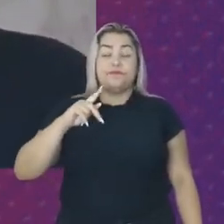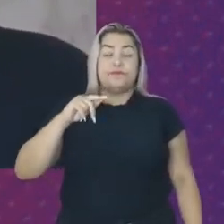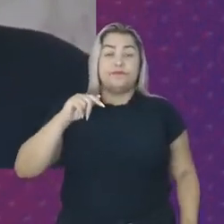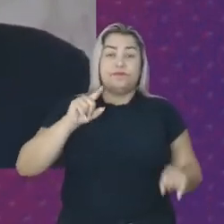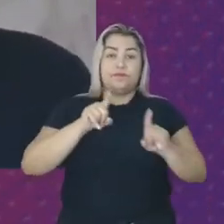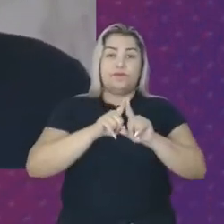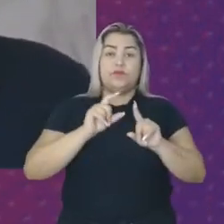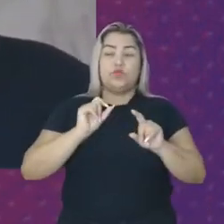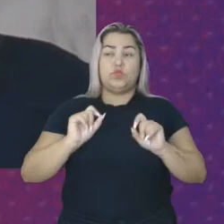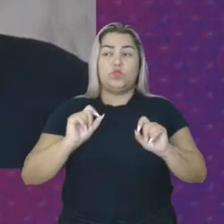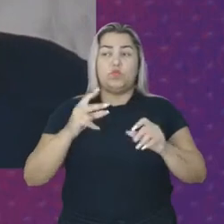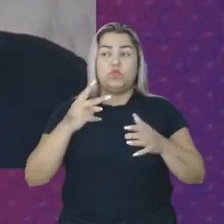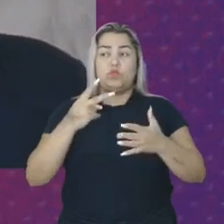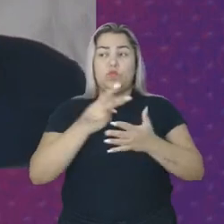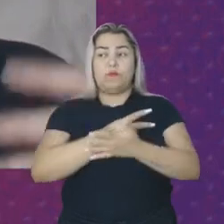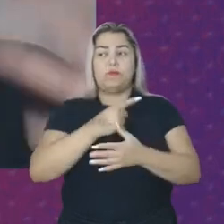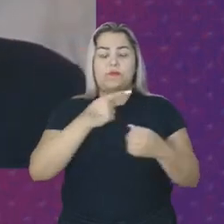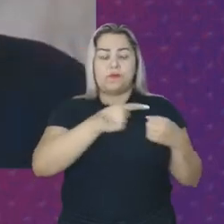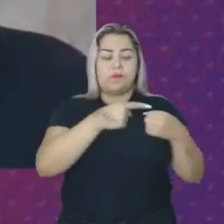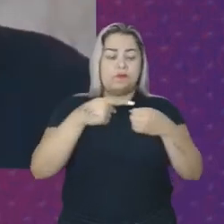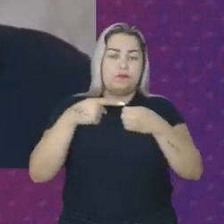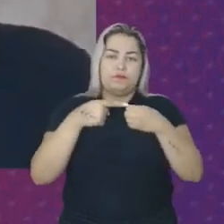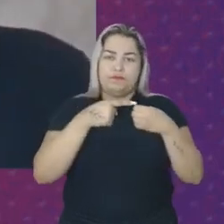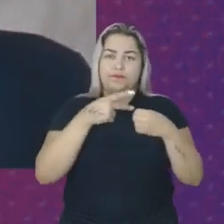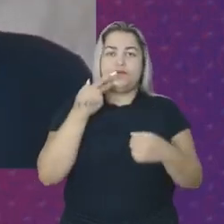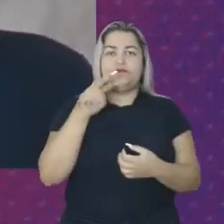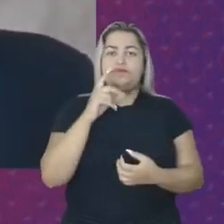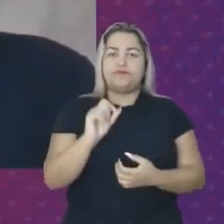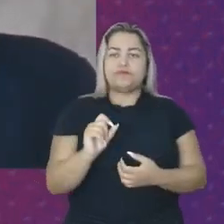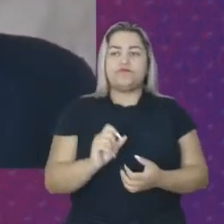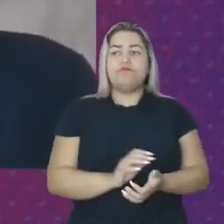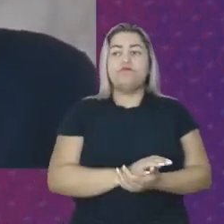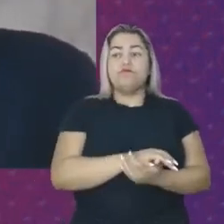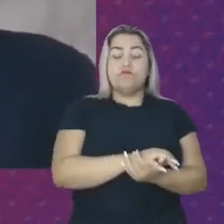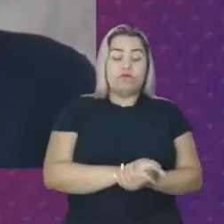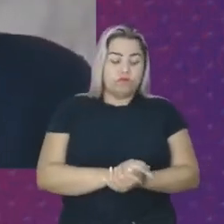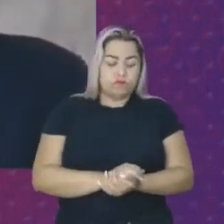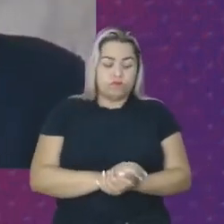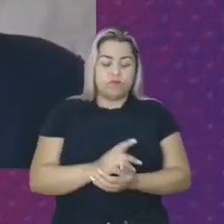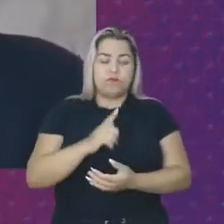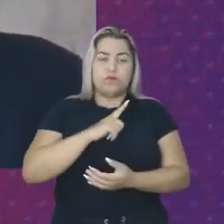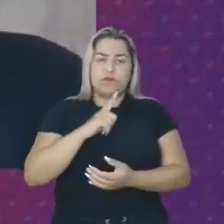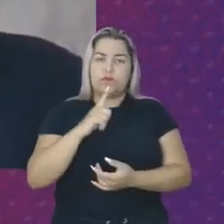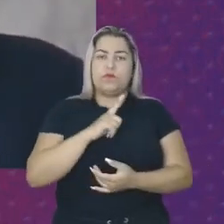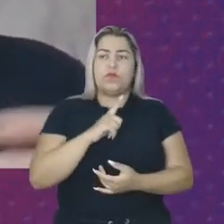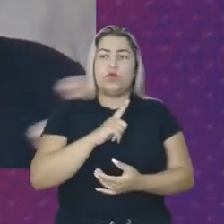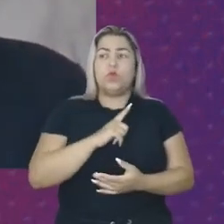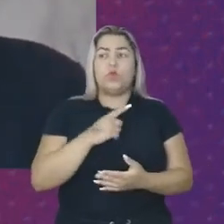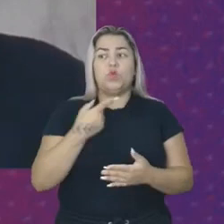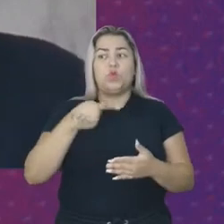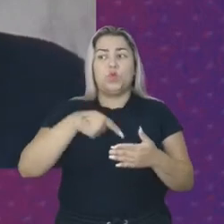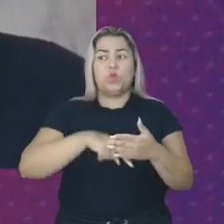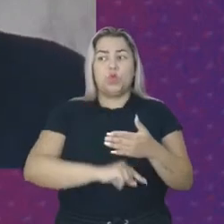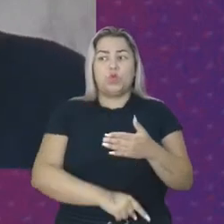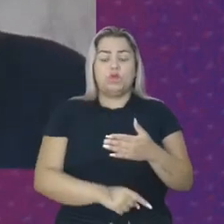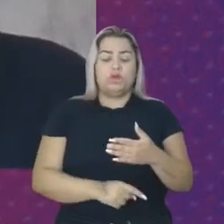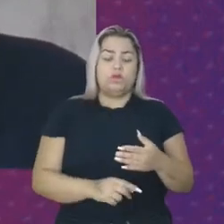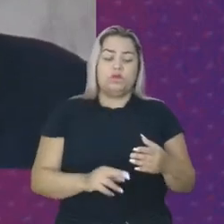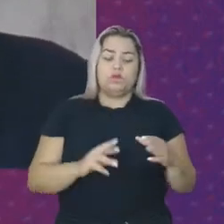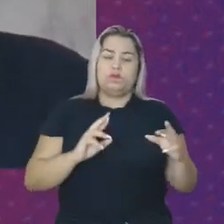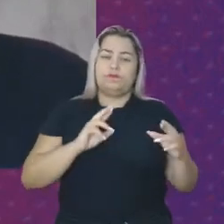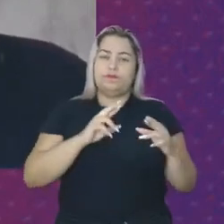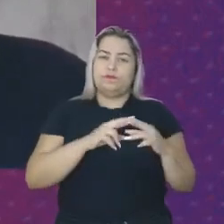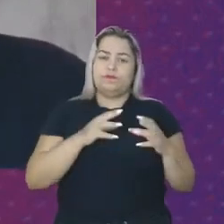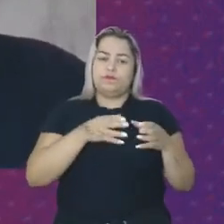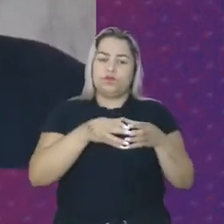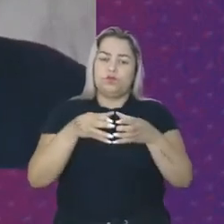com a realidade da cidade. Isso para quê? Para que haja um enraizamento da rede de